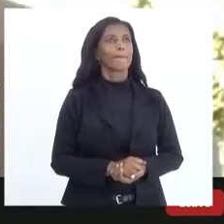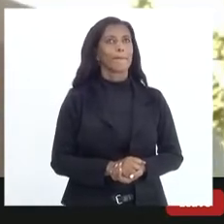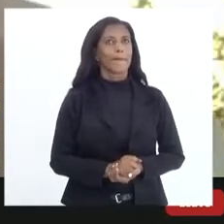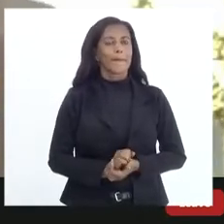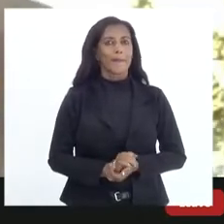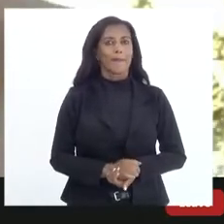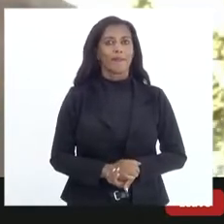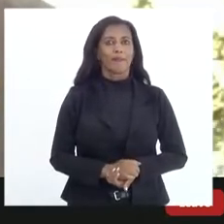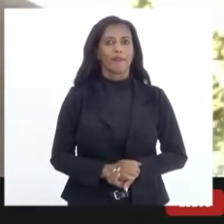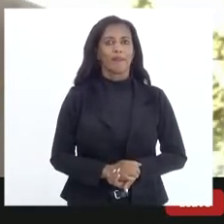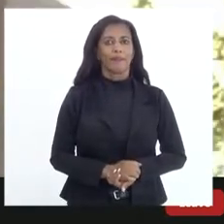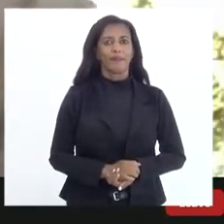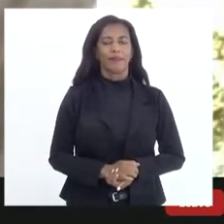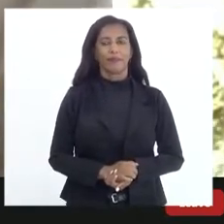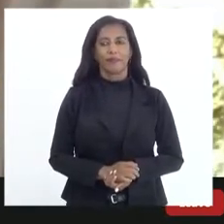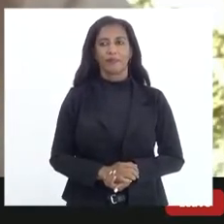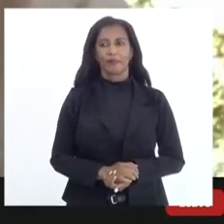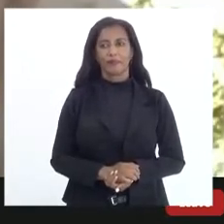Eu acho que...